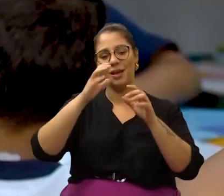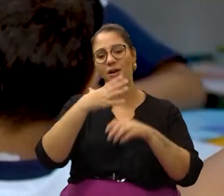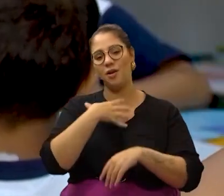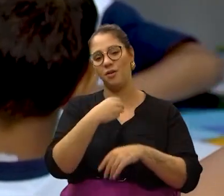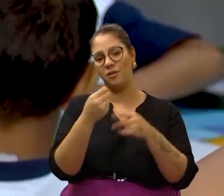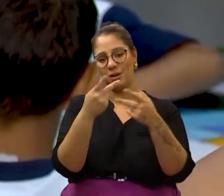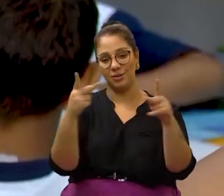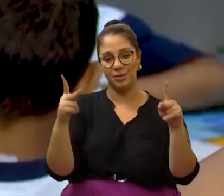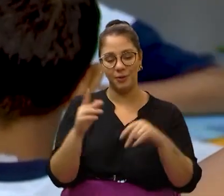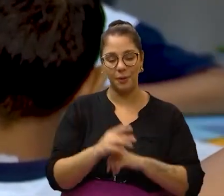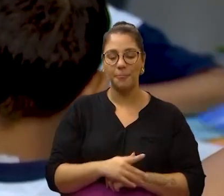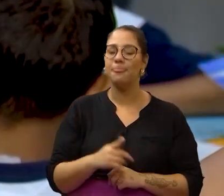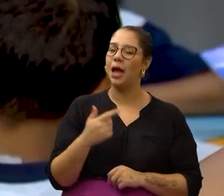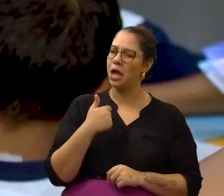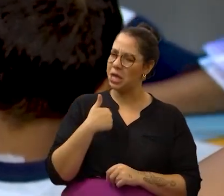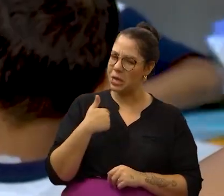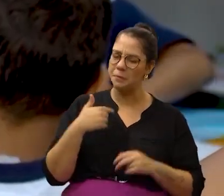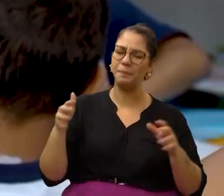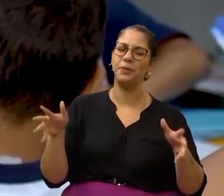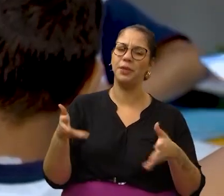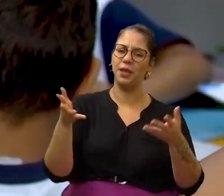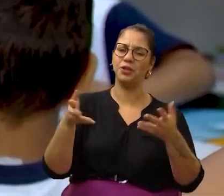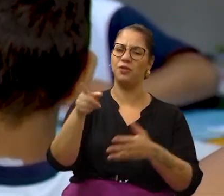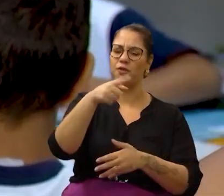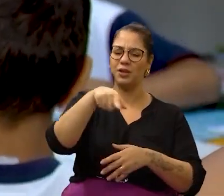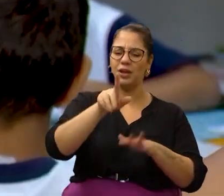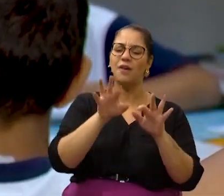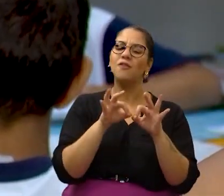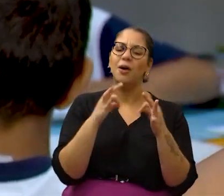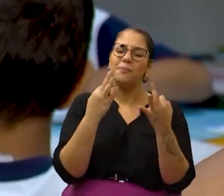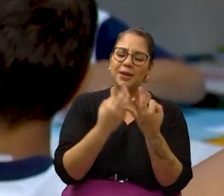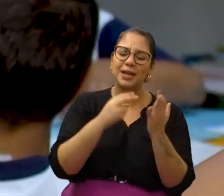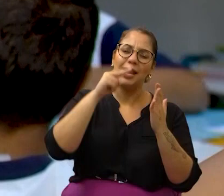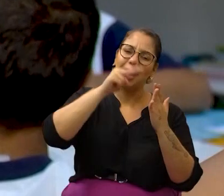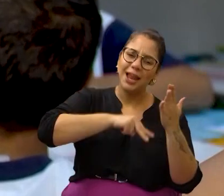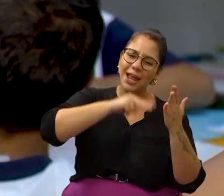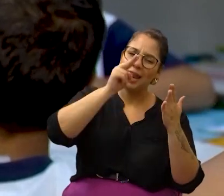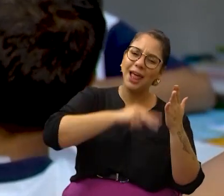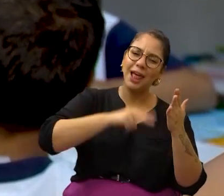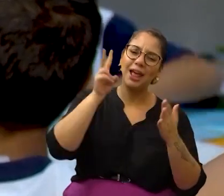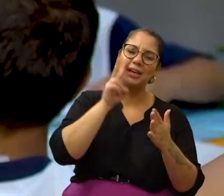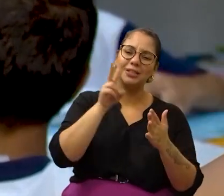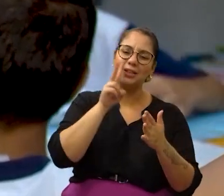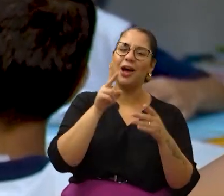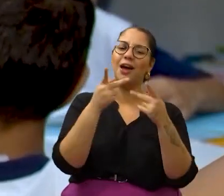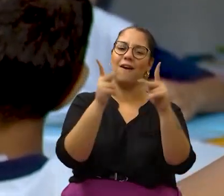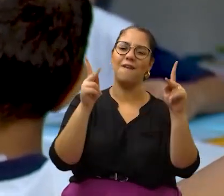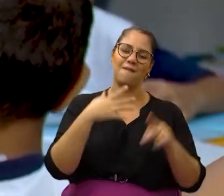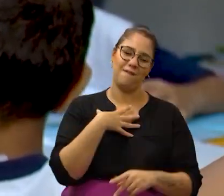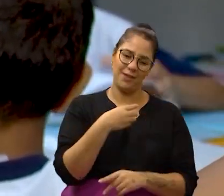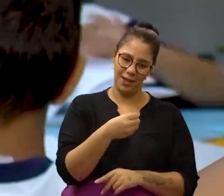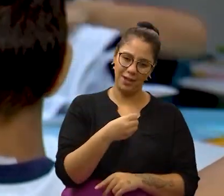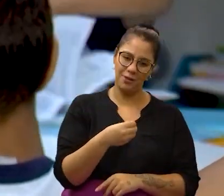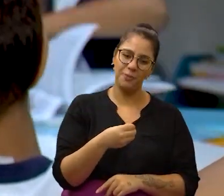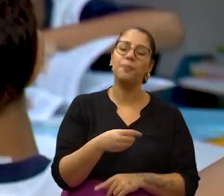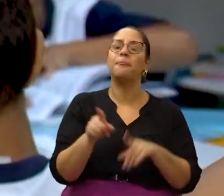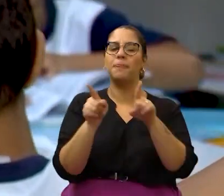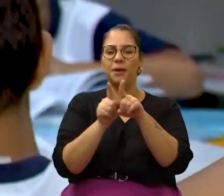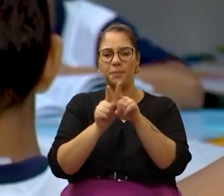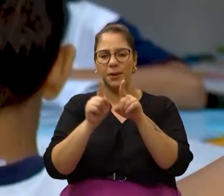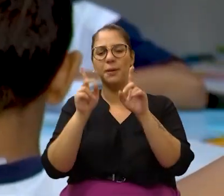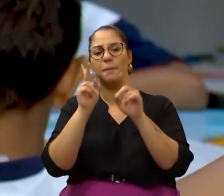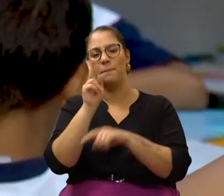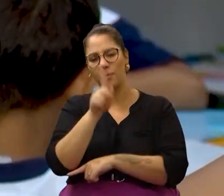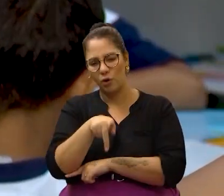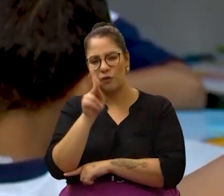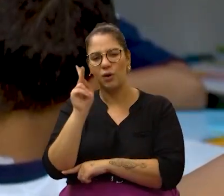deixo o incentivo para que você, enquanto família, leia muitas histórias para os seus filhos. Você, enquanto professor,